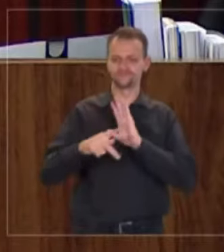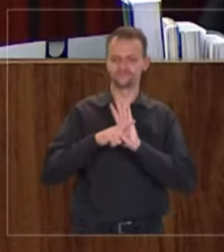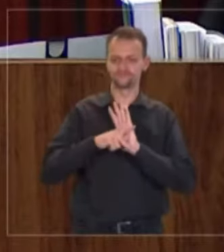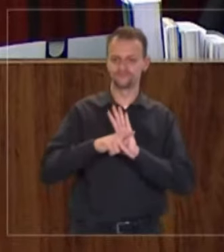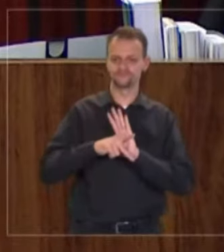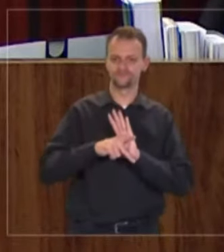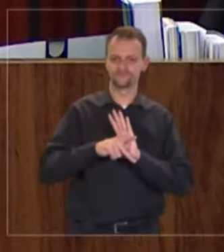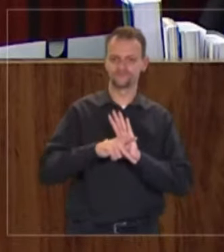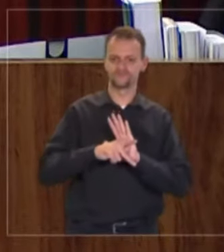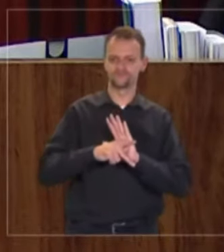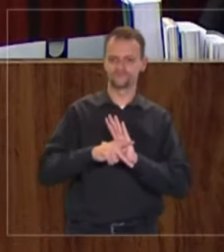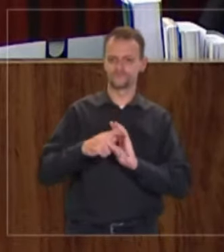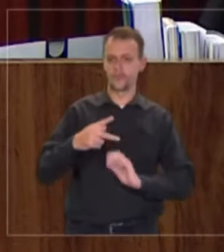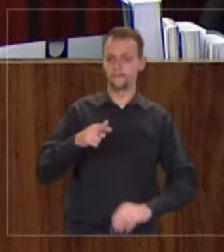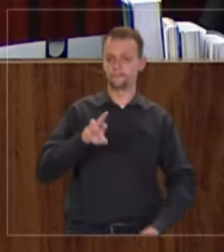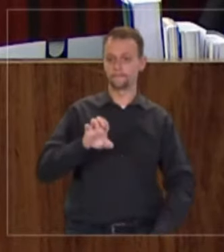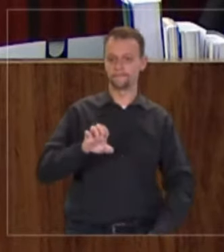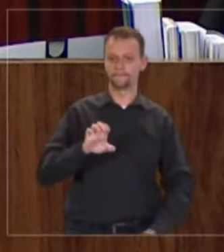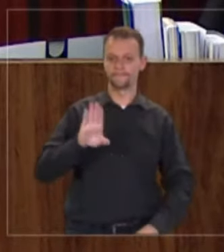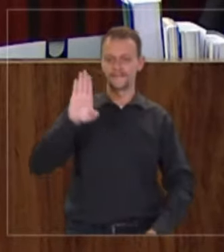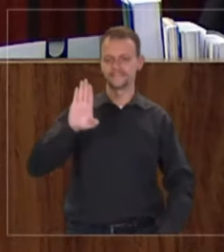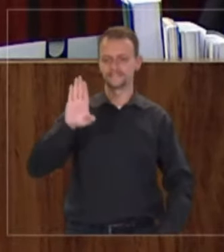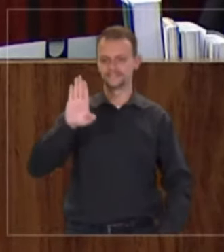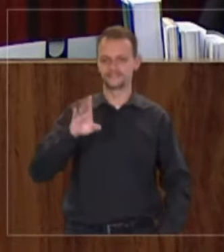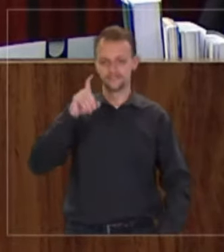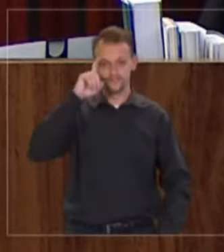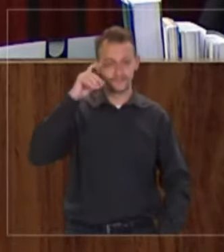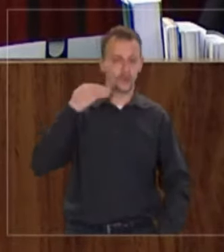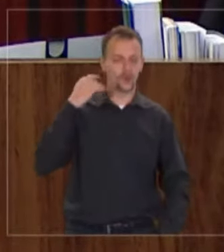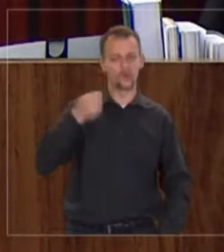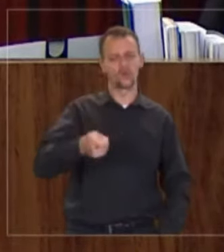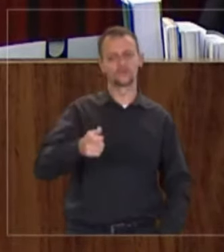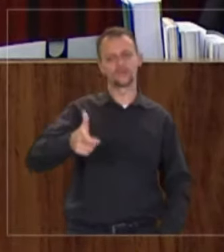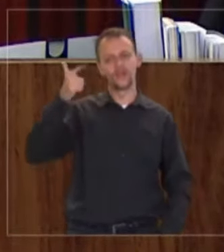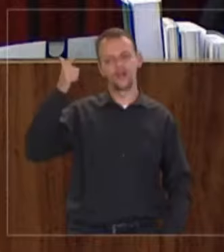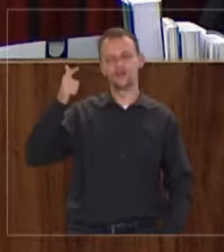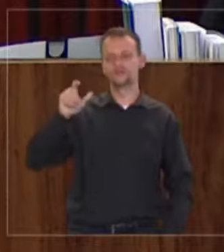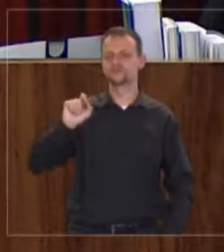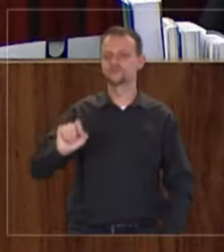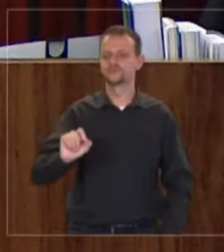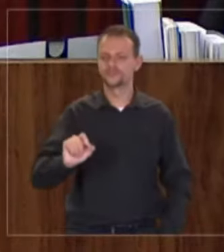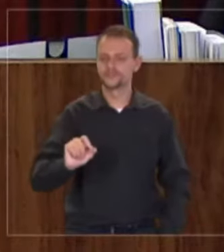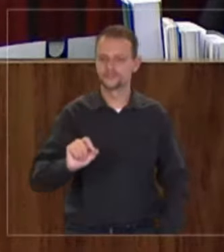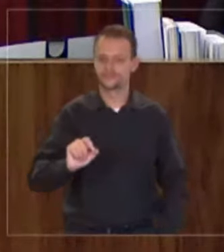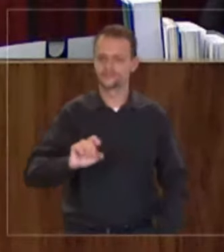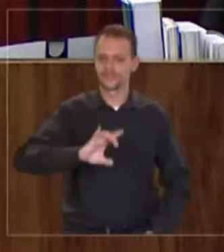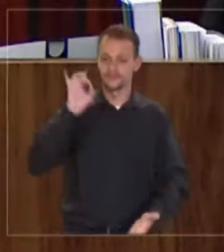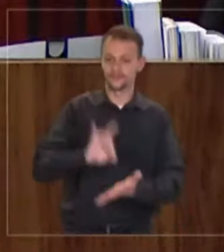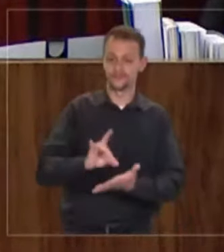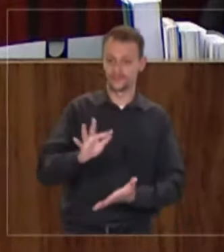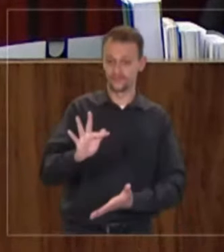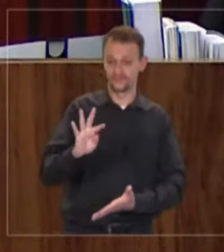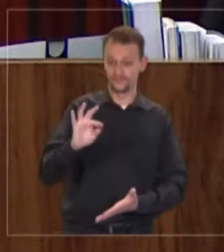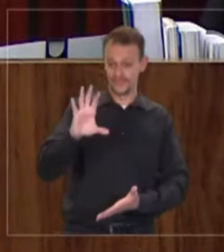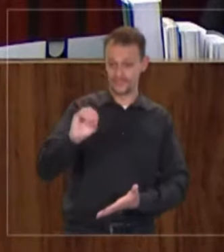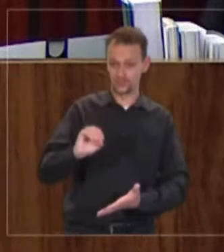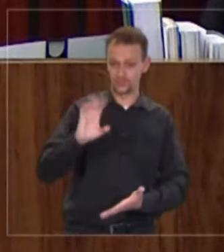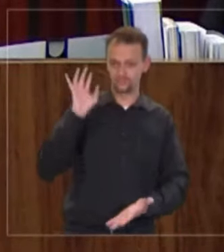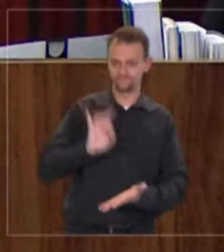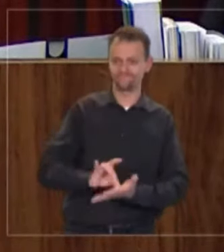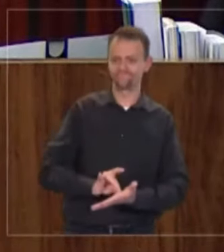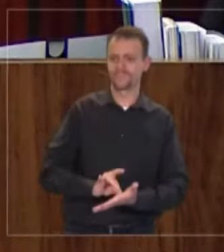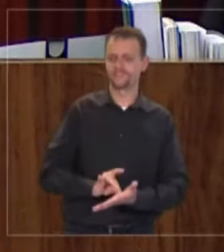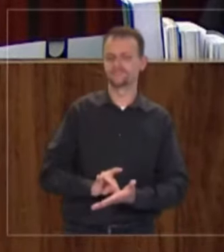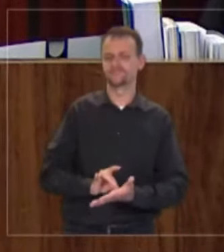pré-candidato Sérgio moo é óbvio é que o fato e é um argumento que foi utilizado o fato de